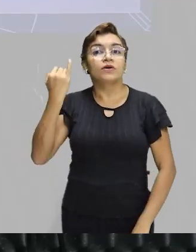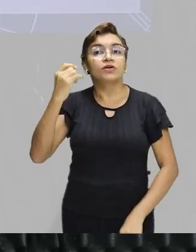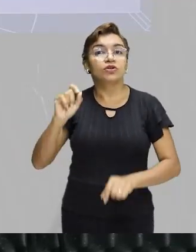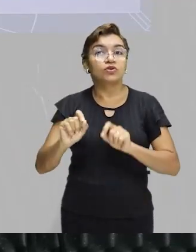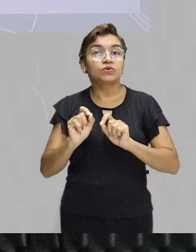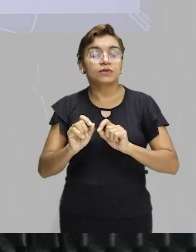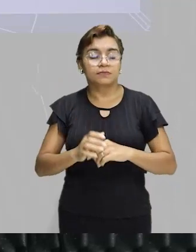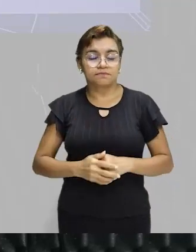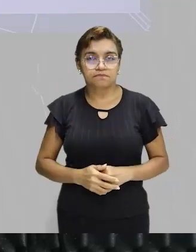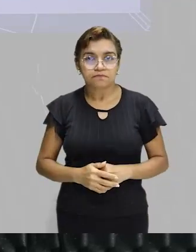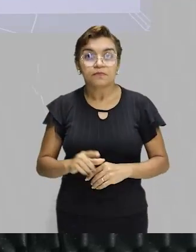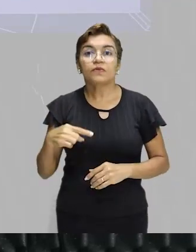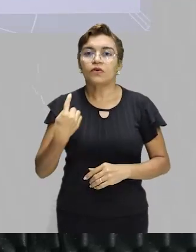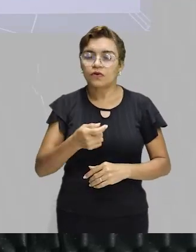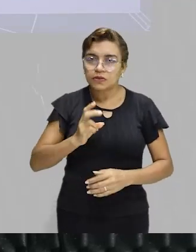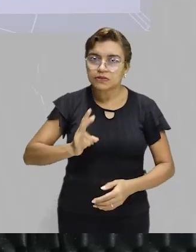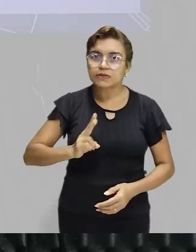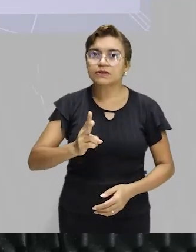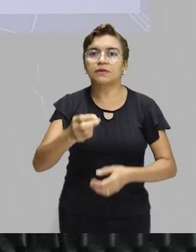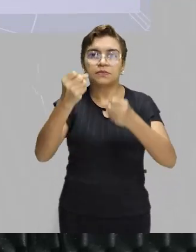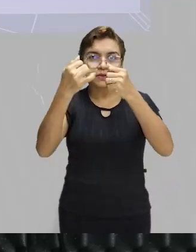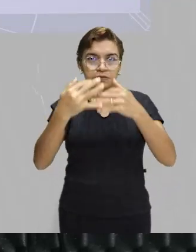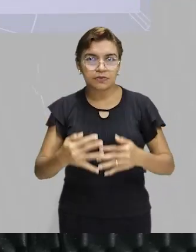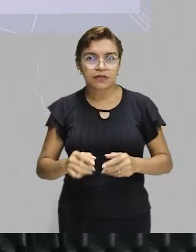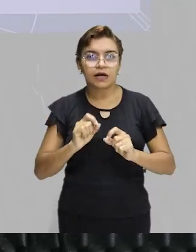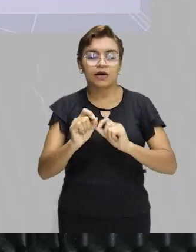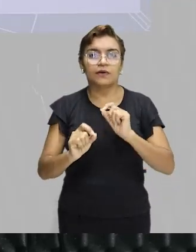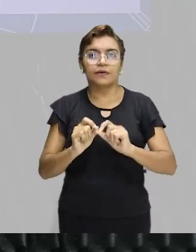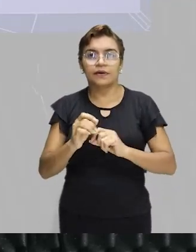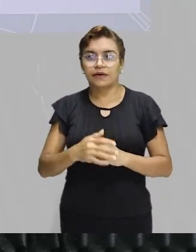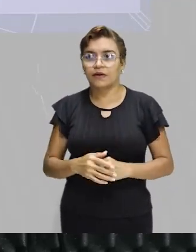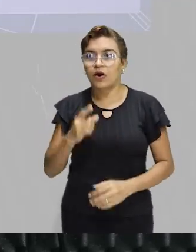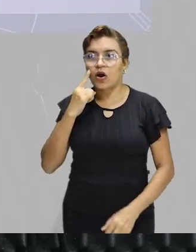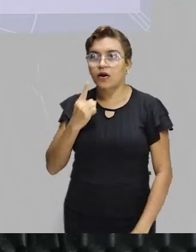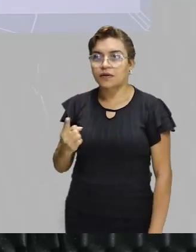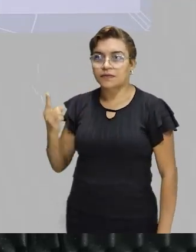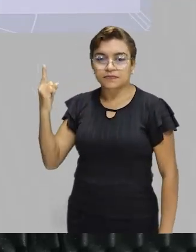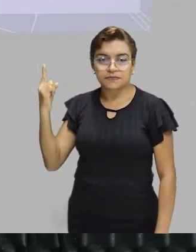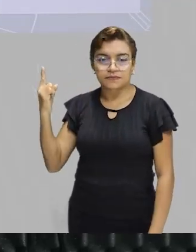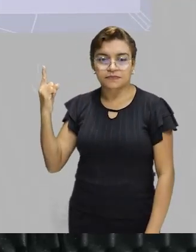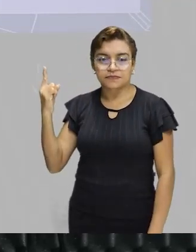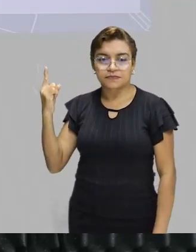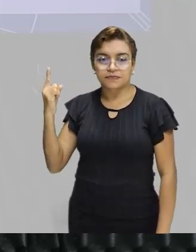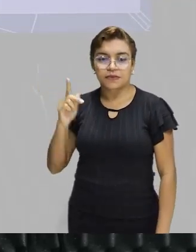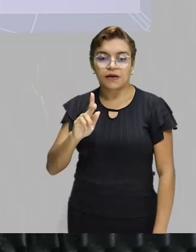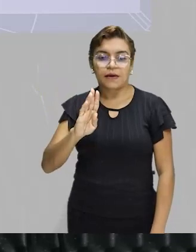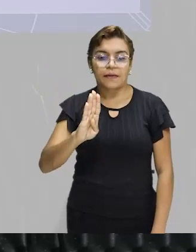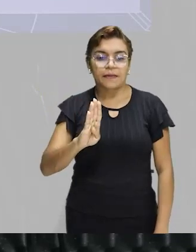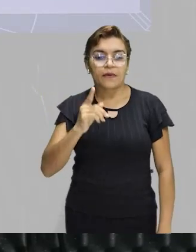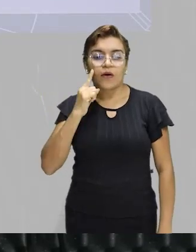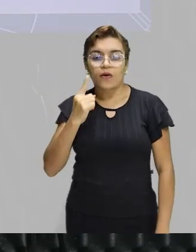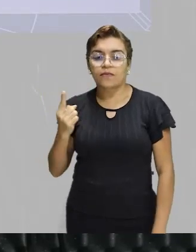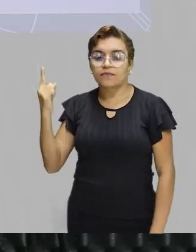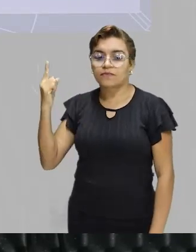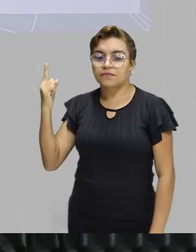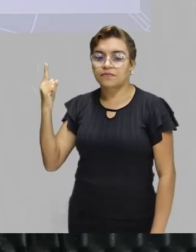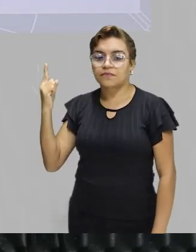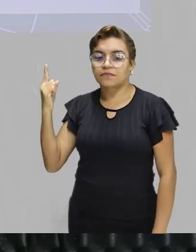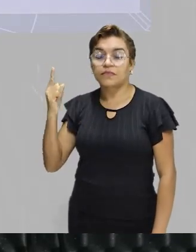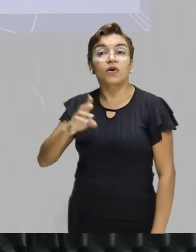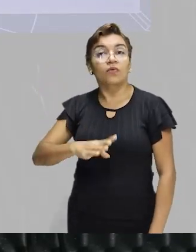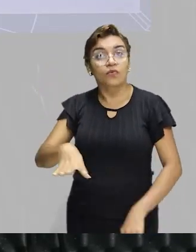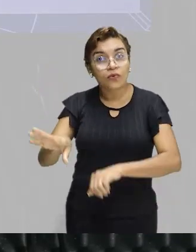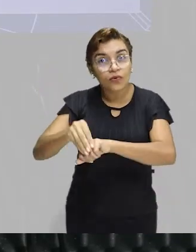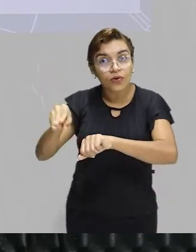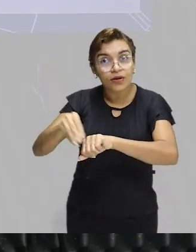no sumário, mas que a gente sempre volta para ele, é o seu background knowledge, o seu conhecimento prévio.